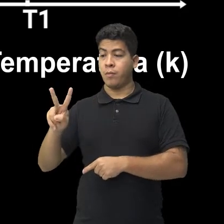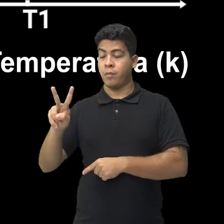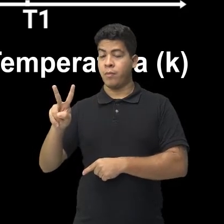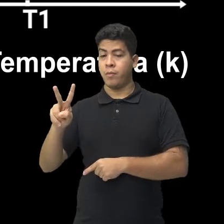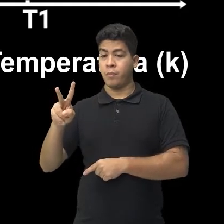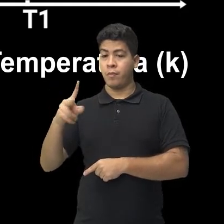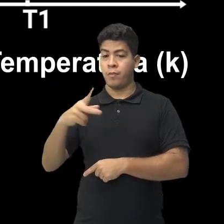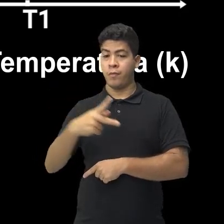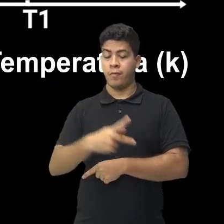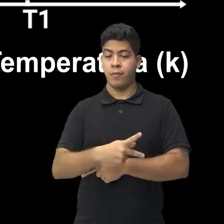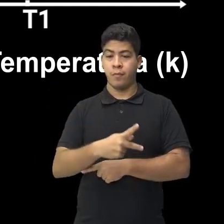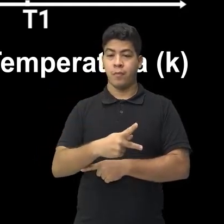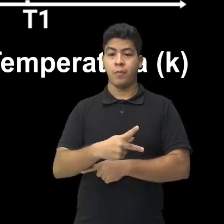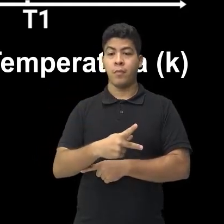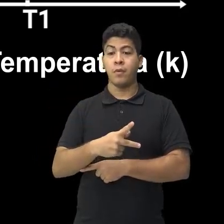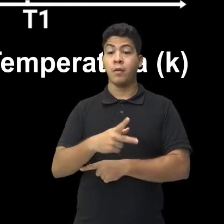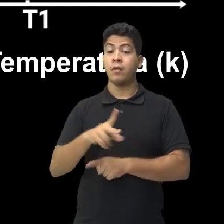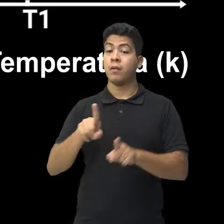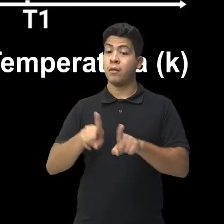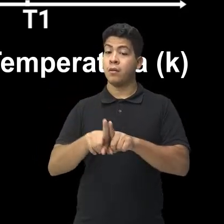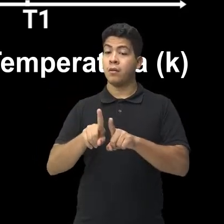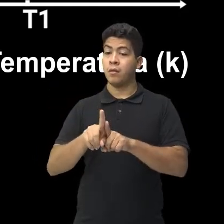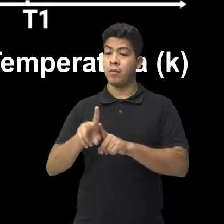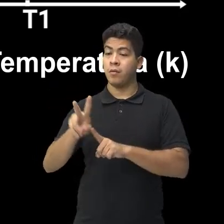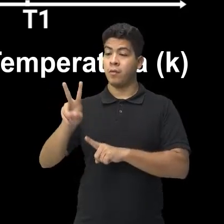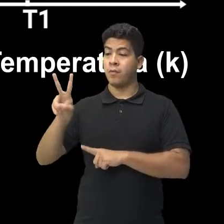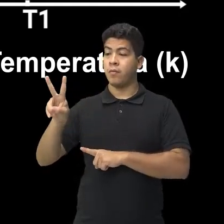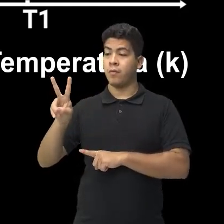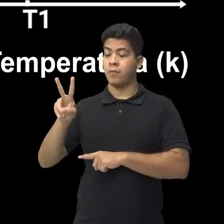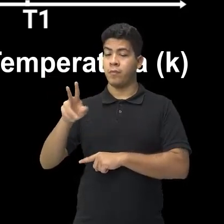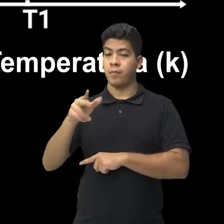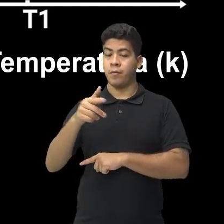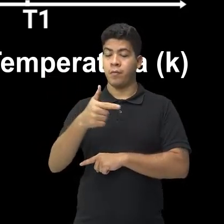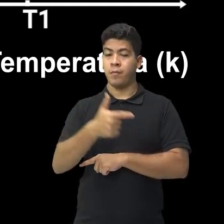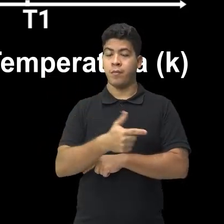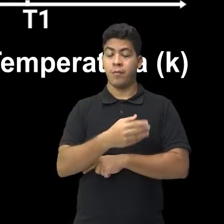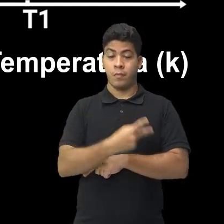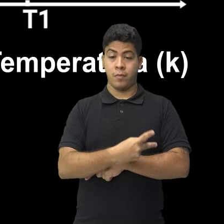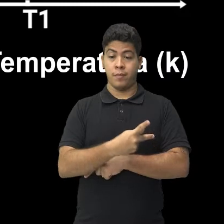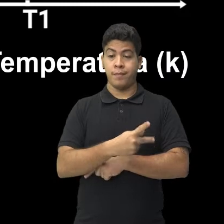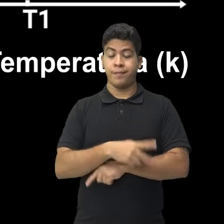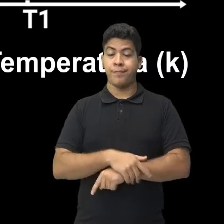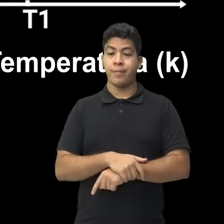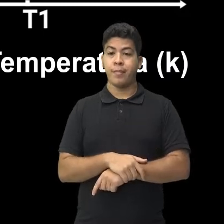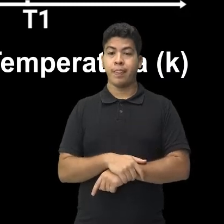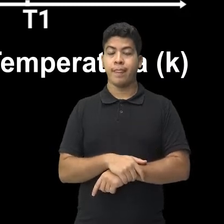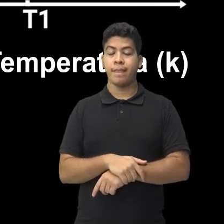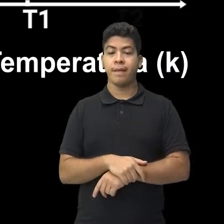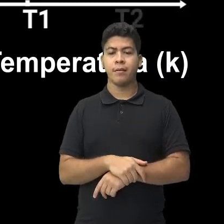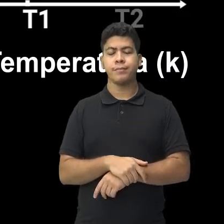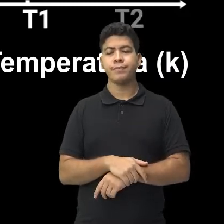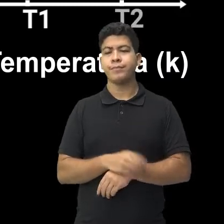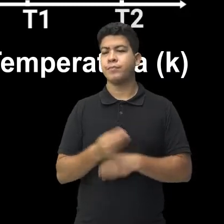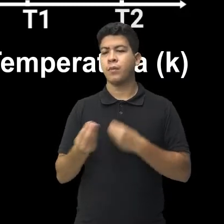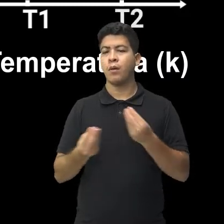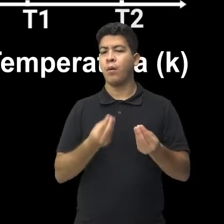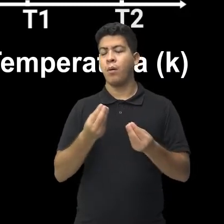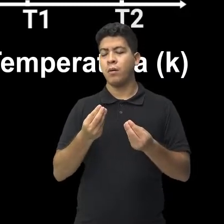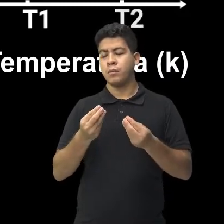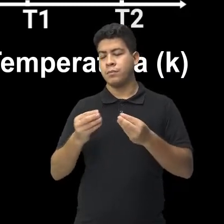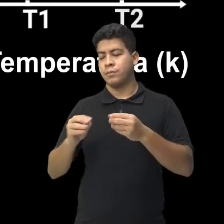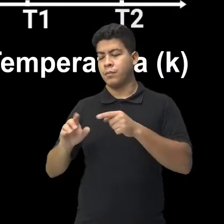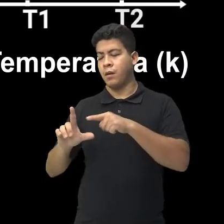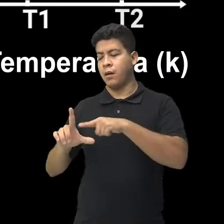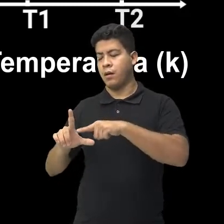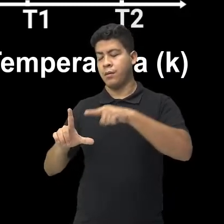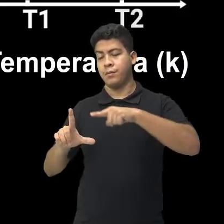também que a temperatura e o volume são diretamente proporcionais. Veja, quando a gente aquece o gás, eu tenho